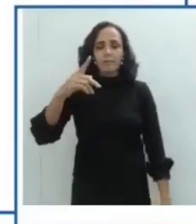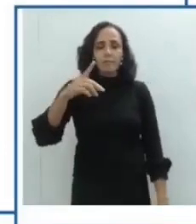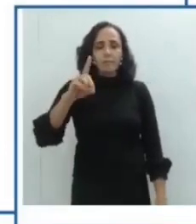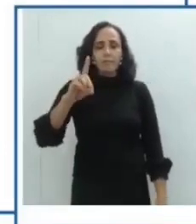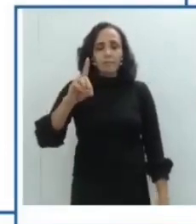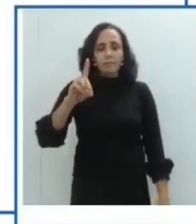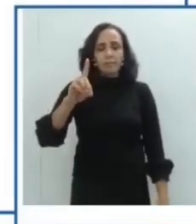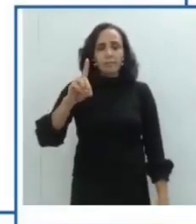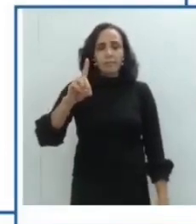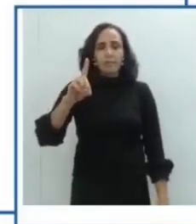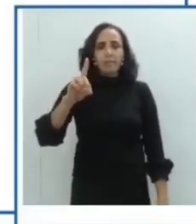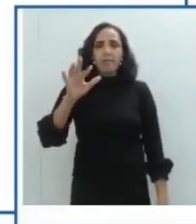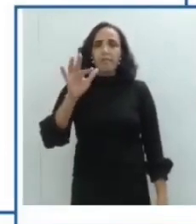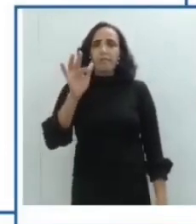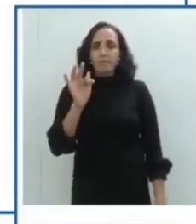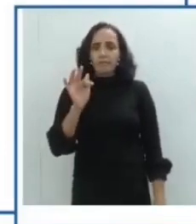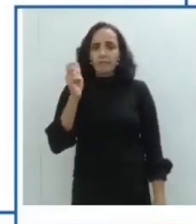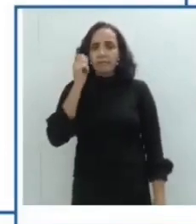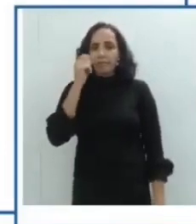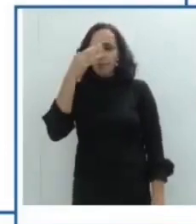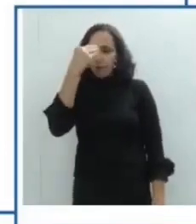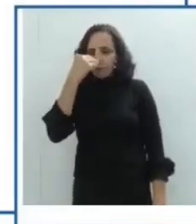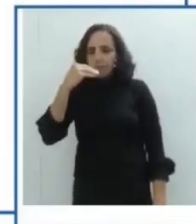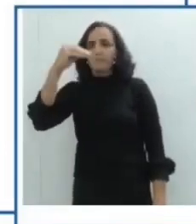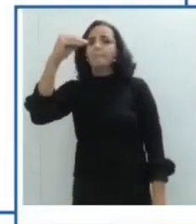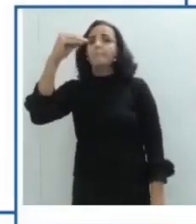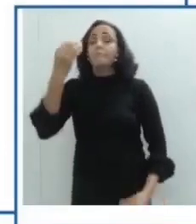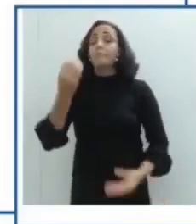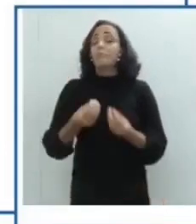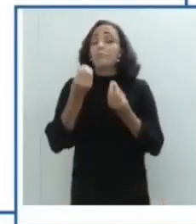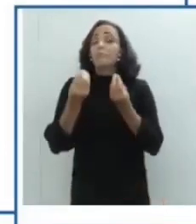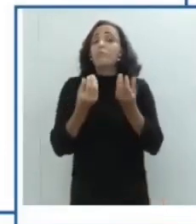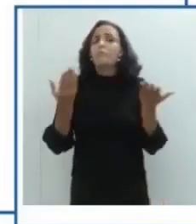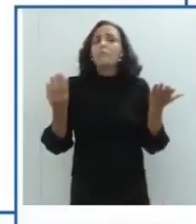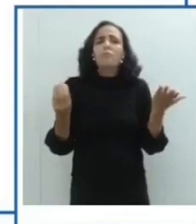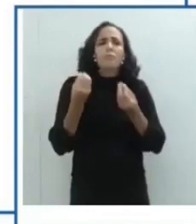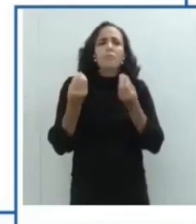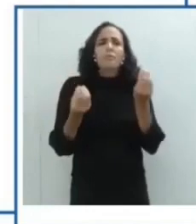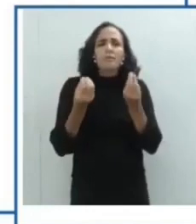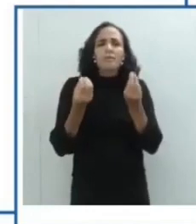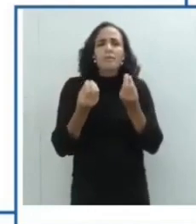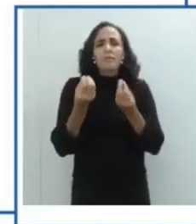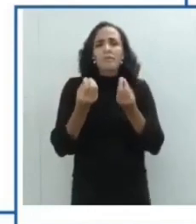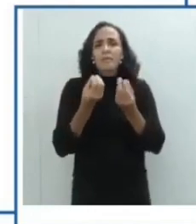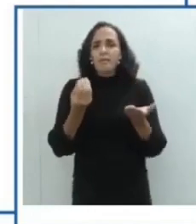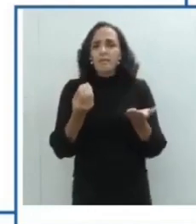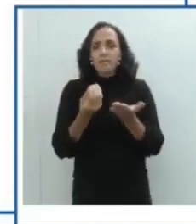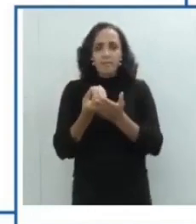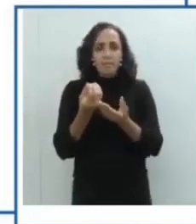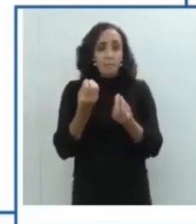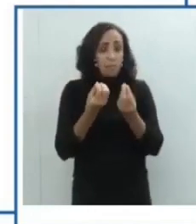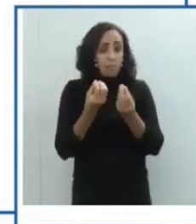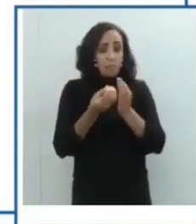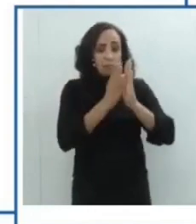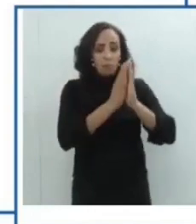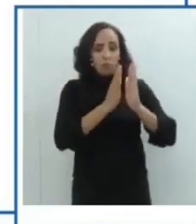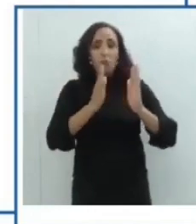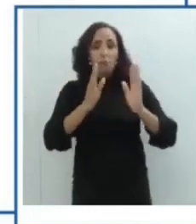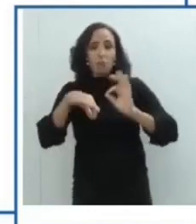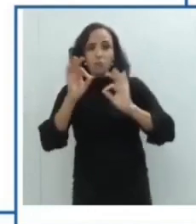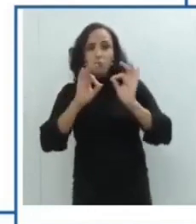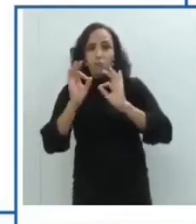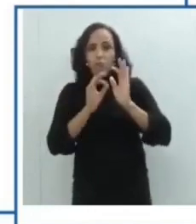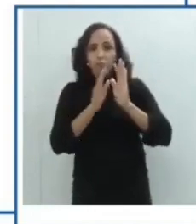junção do PHP com o MySQL. Como assim, professor? Não entendi direito. A biblioteca